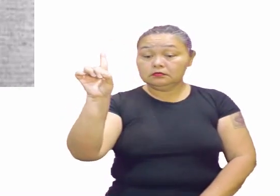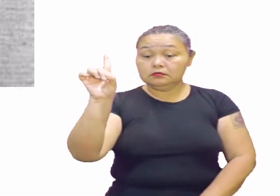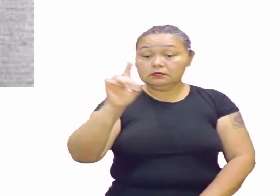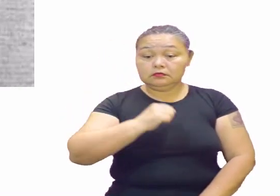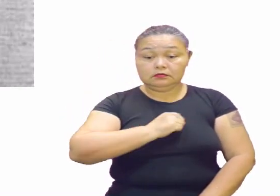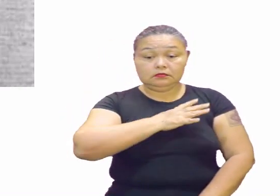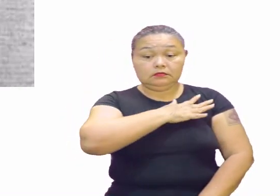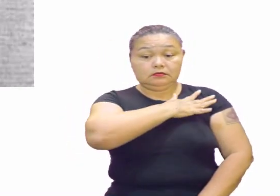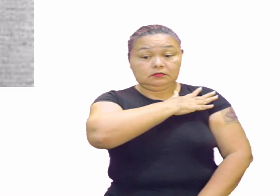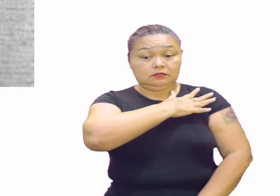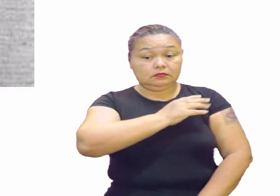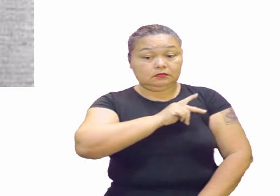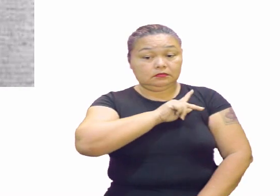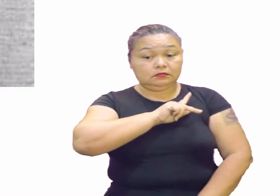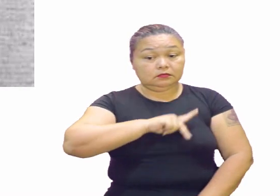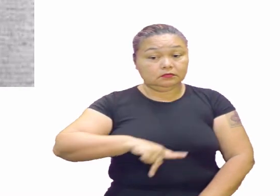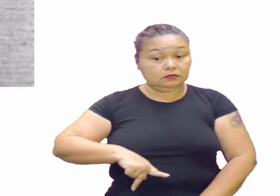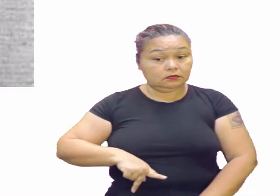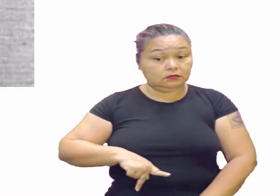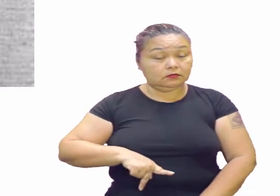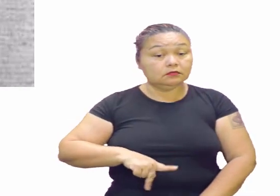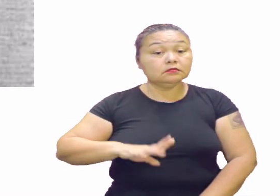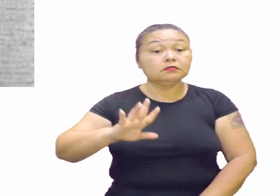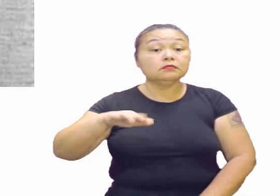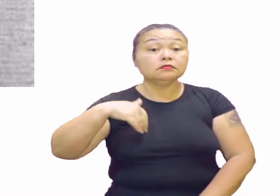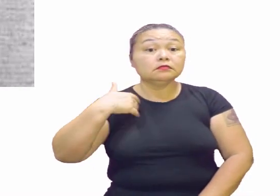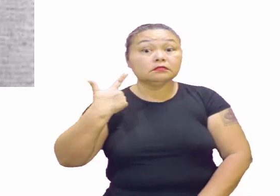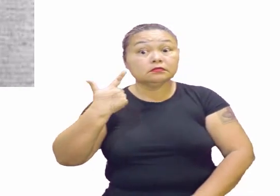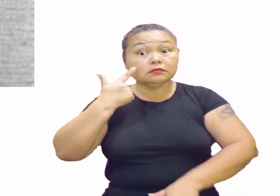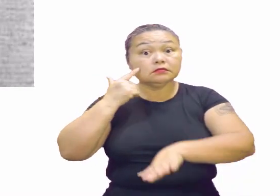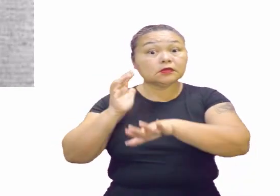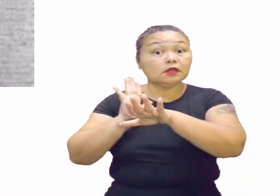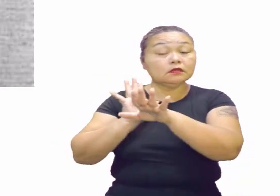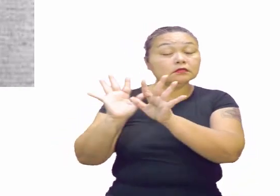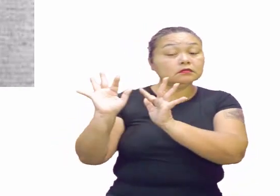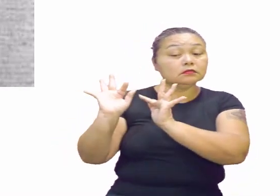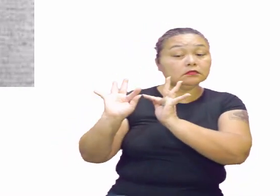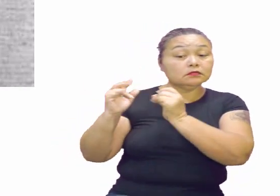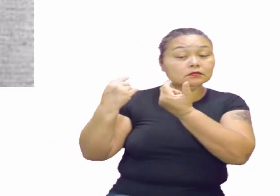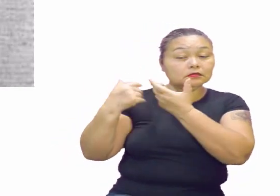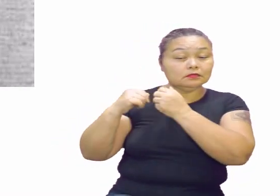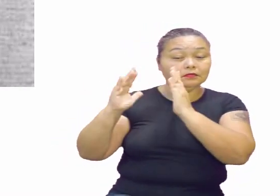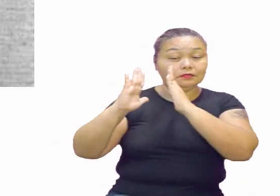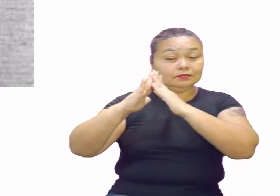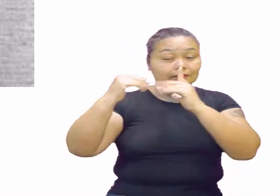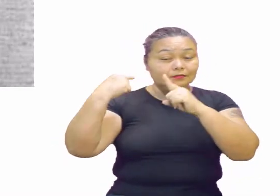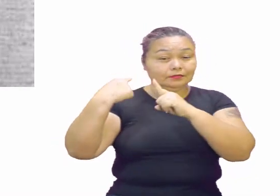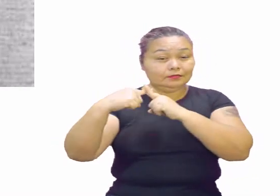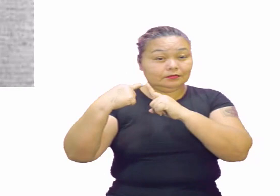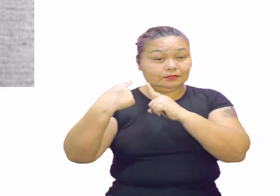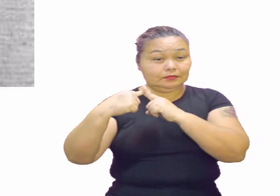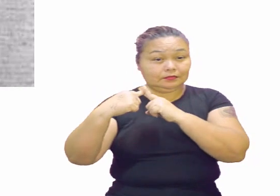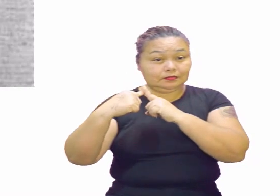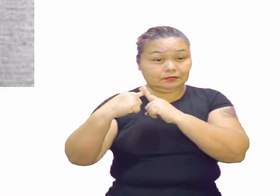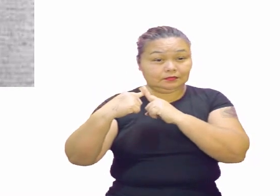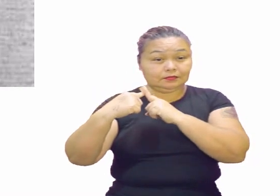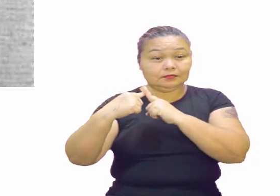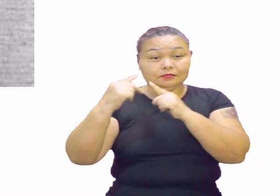Quando vai haver um complô da igreja, dos cafeicultores,